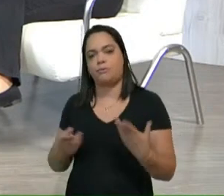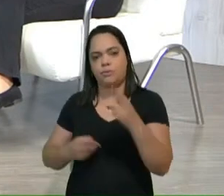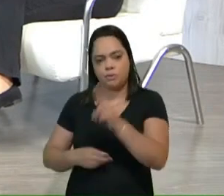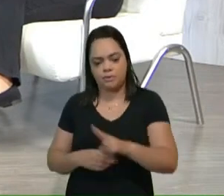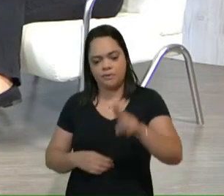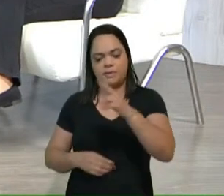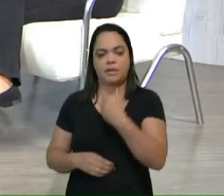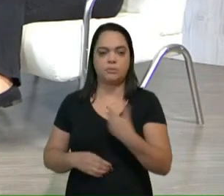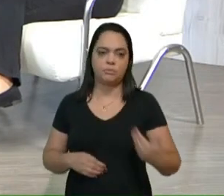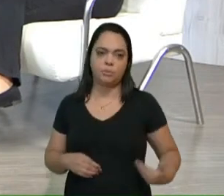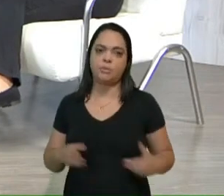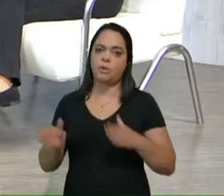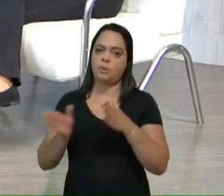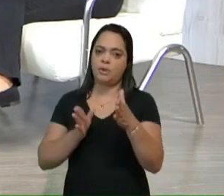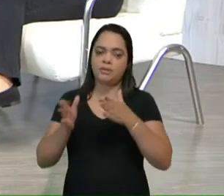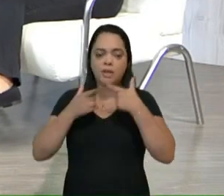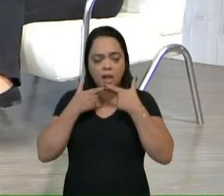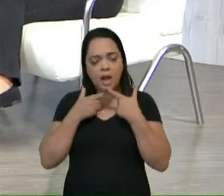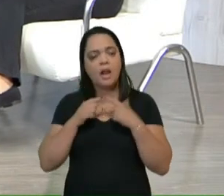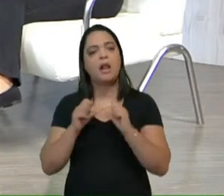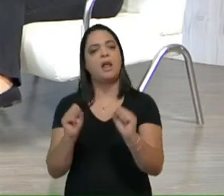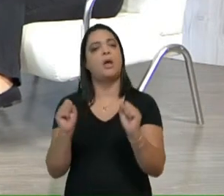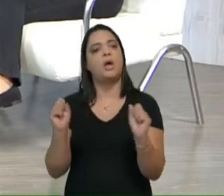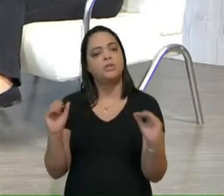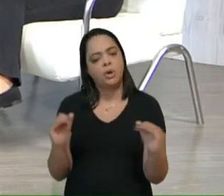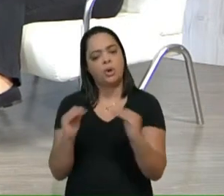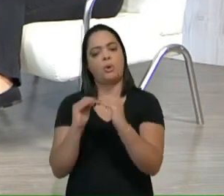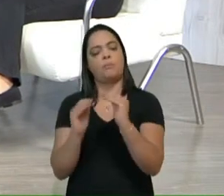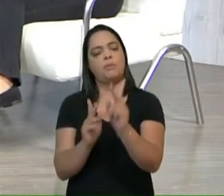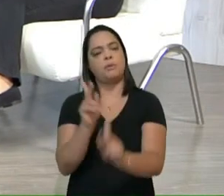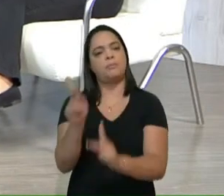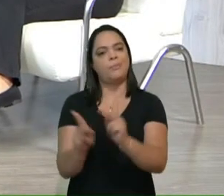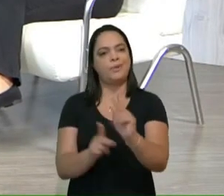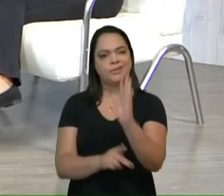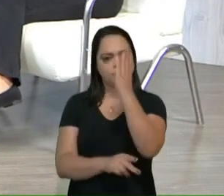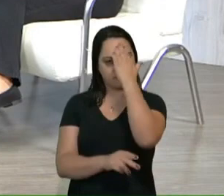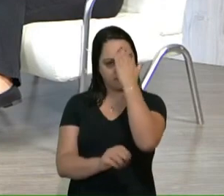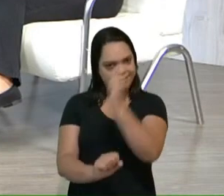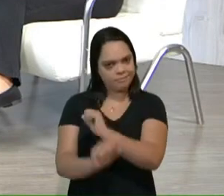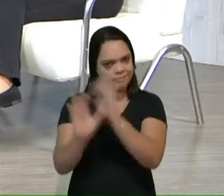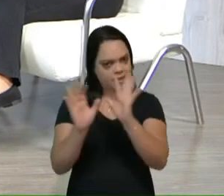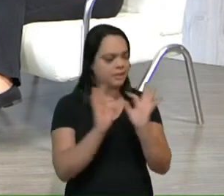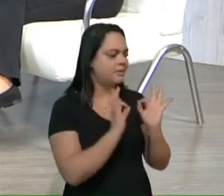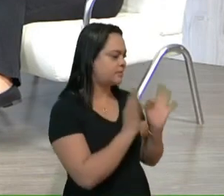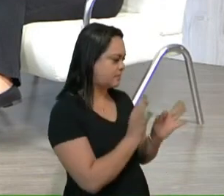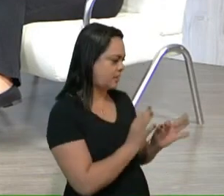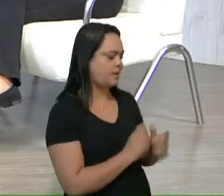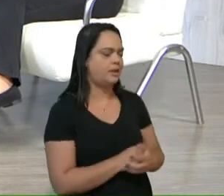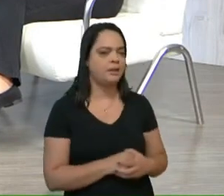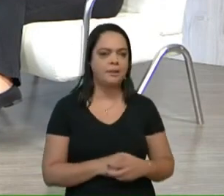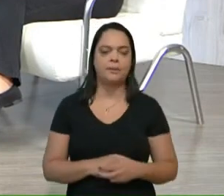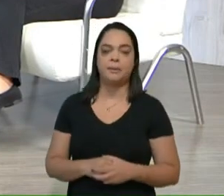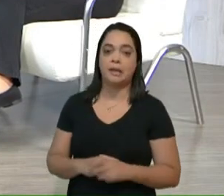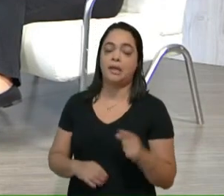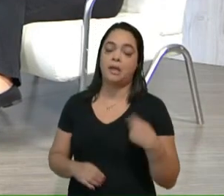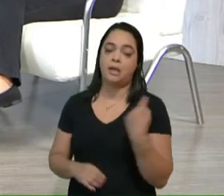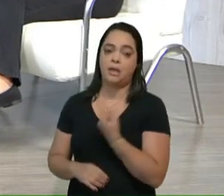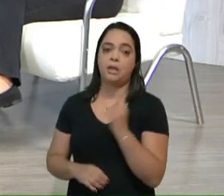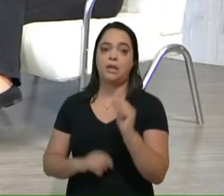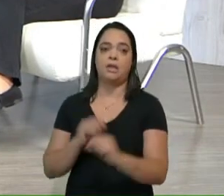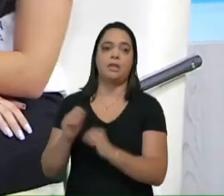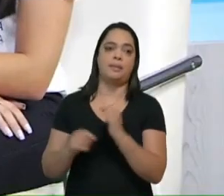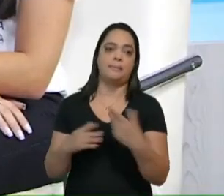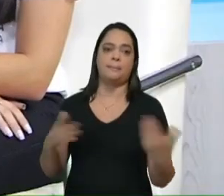acessível e com uma linguagem né que seja adequada para toda a população que todo mundo possa entender né exatamente e a nessa